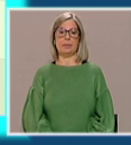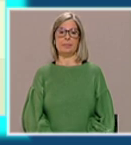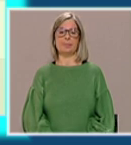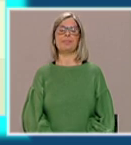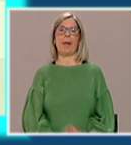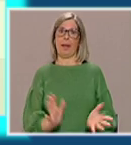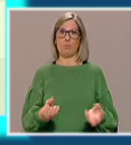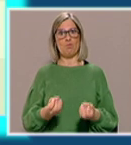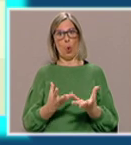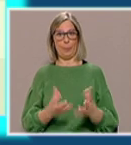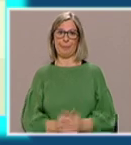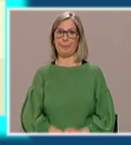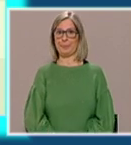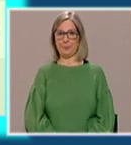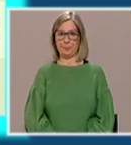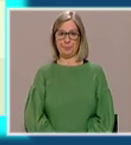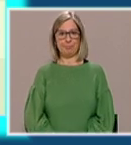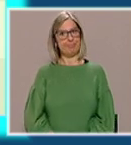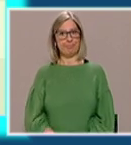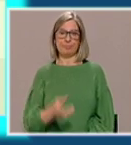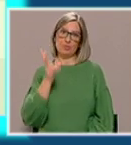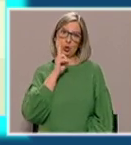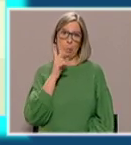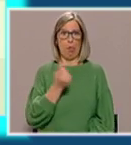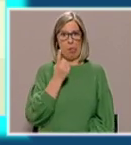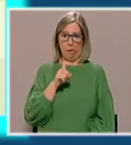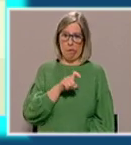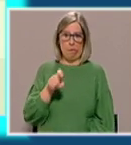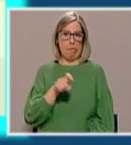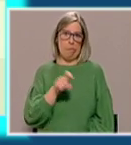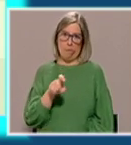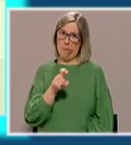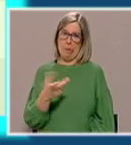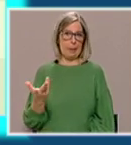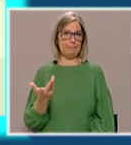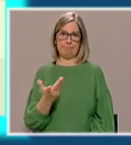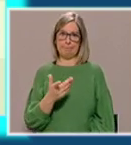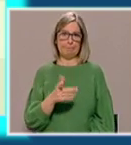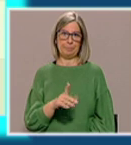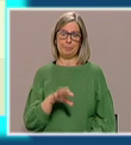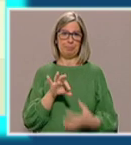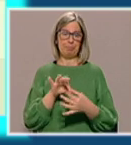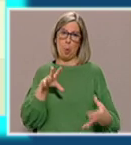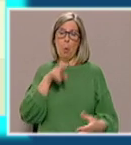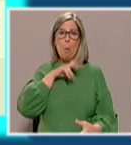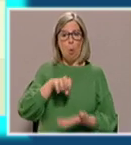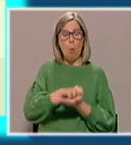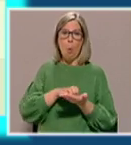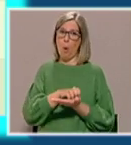Já está. Peço desculpa aqui pelo atraso, mas foi sem querer. Não estava a corresponder aqui o rato